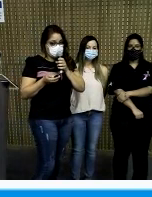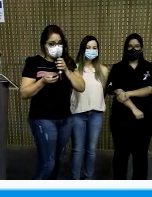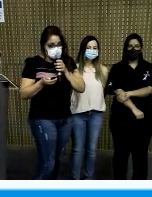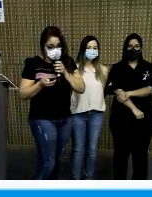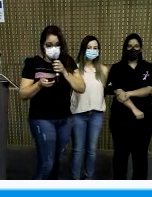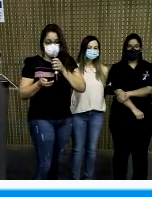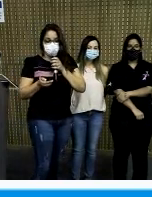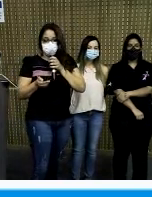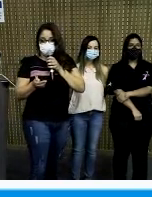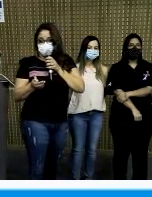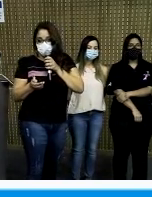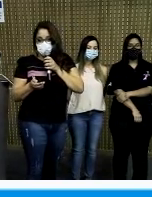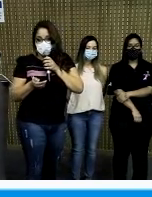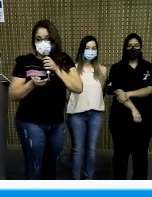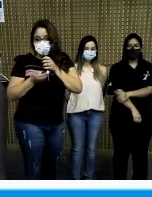do nosso território.